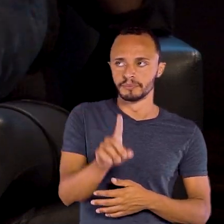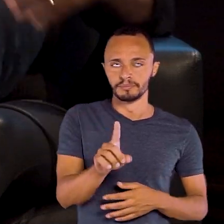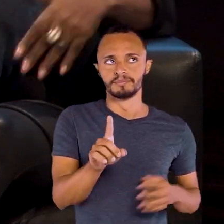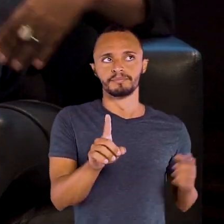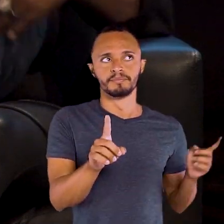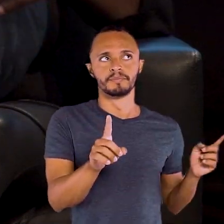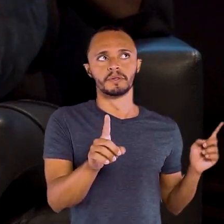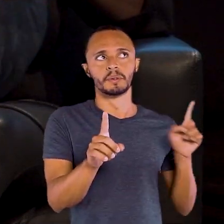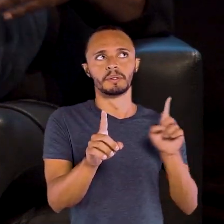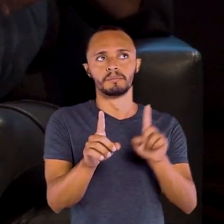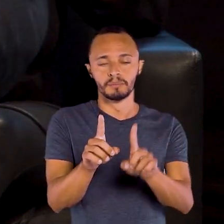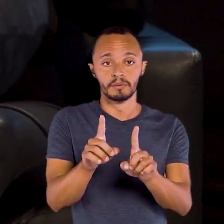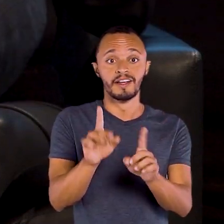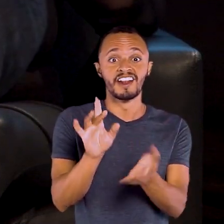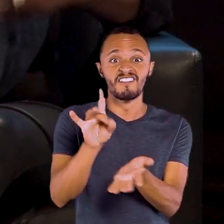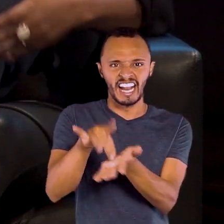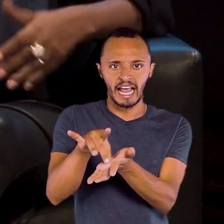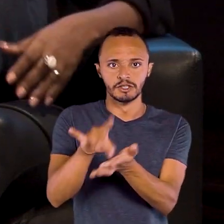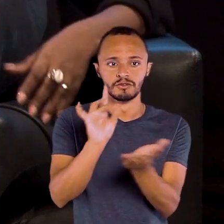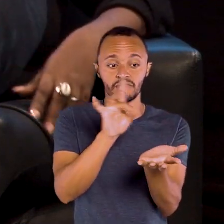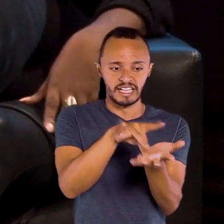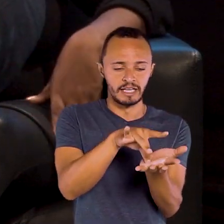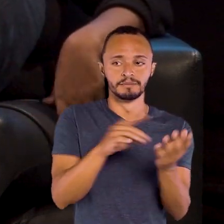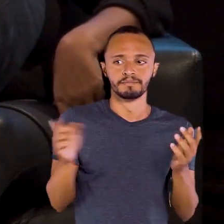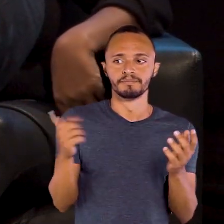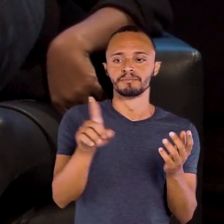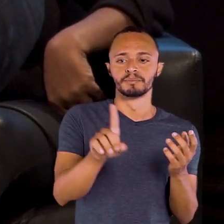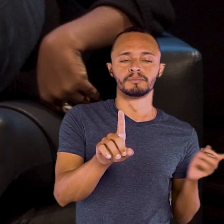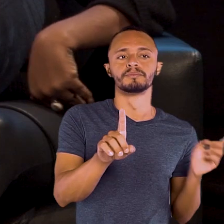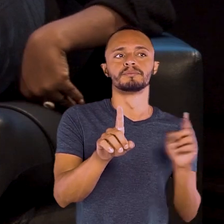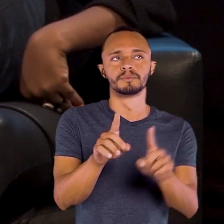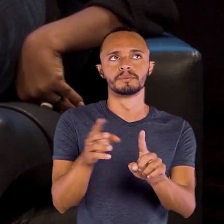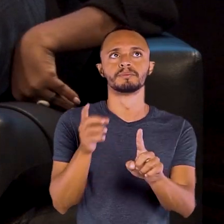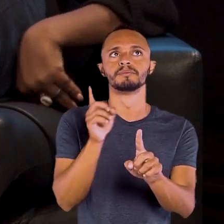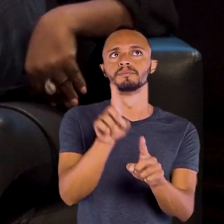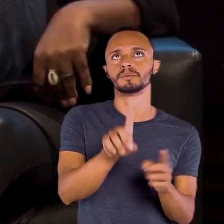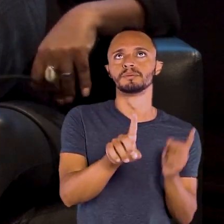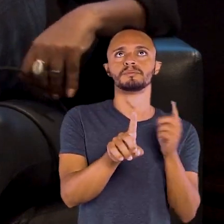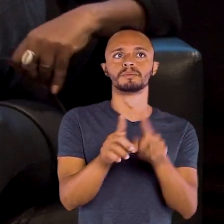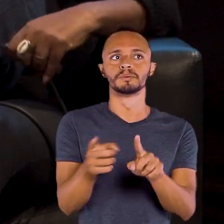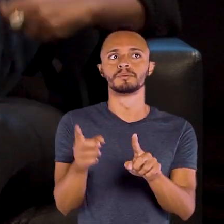fui colecionando os casos e fui criando a história,